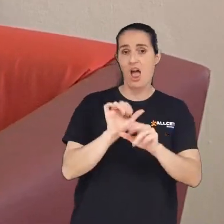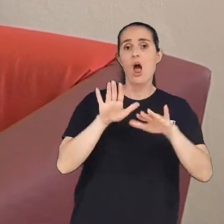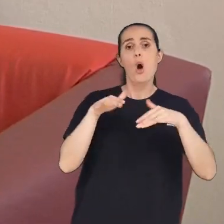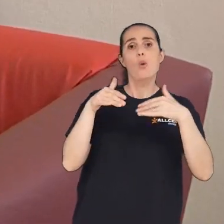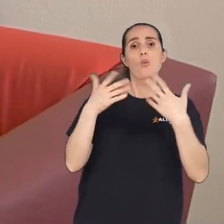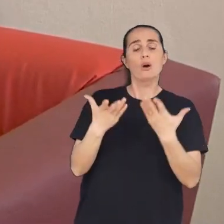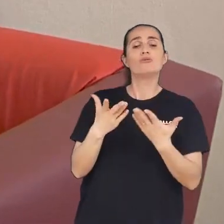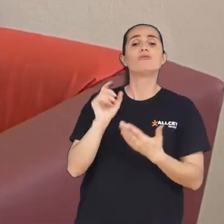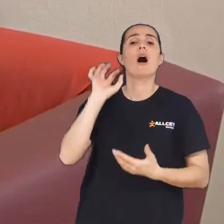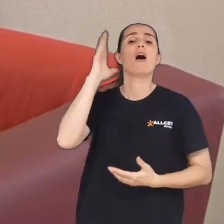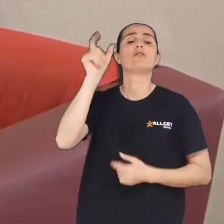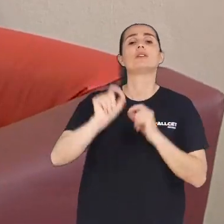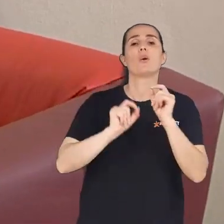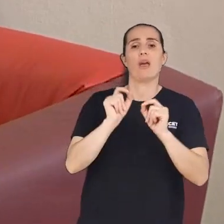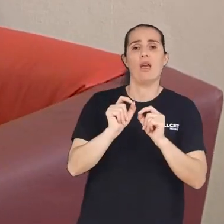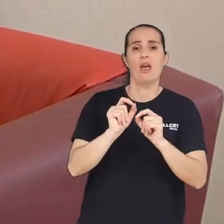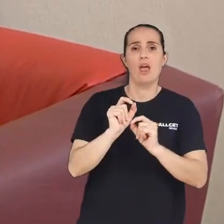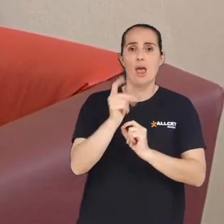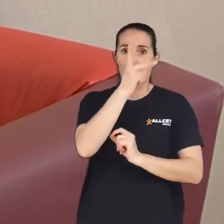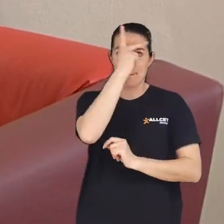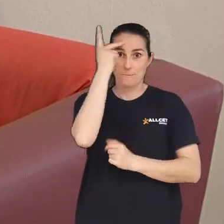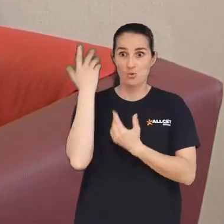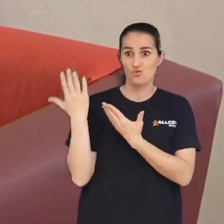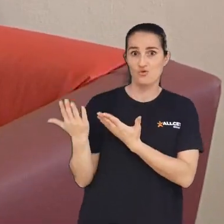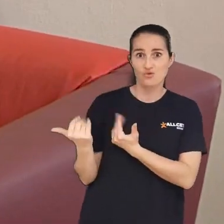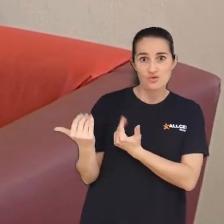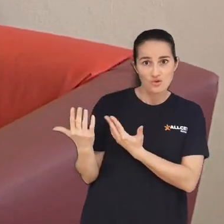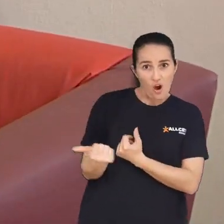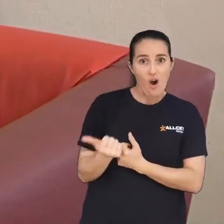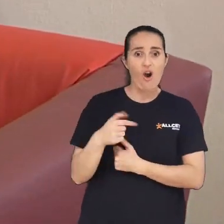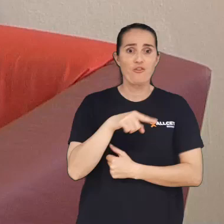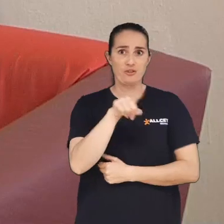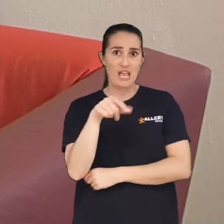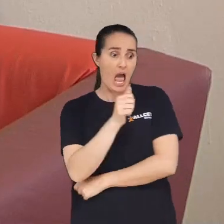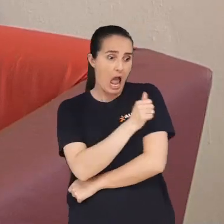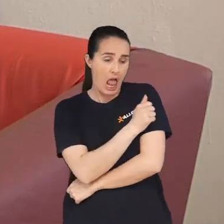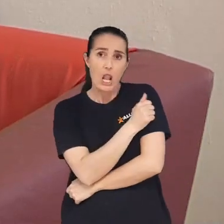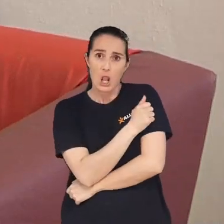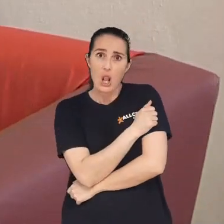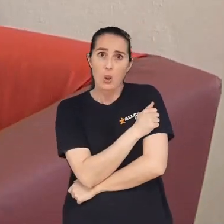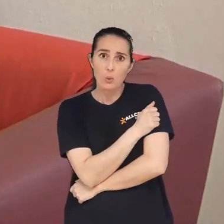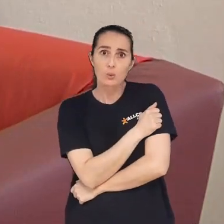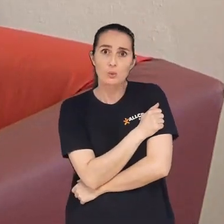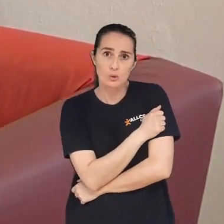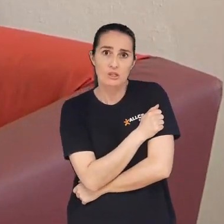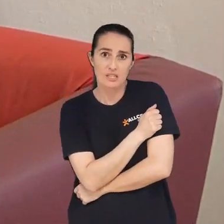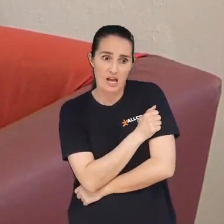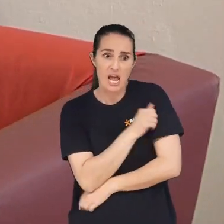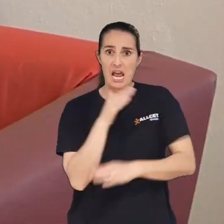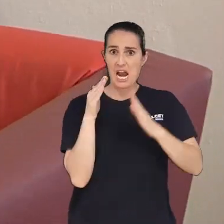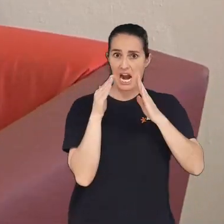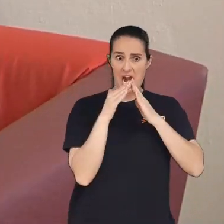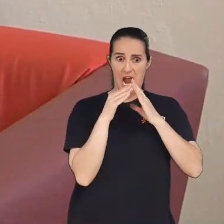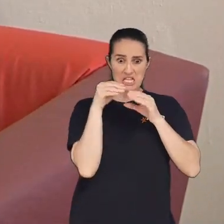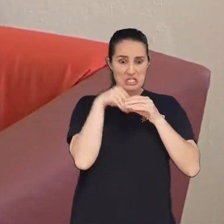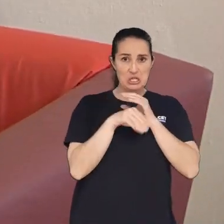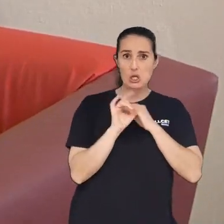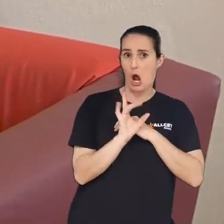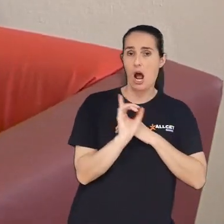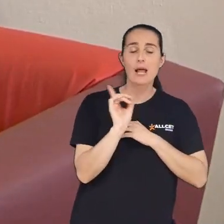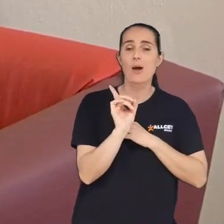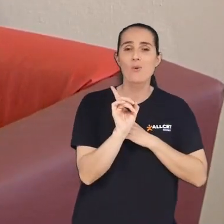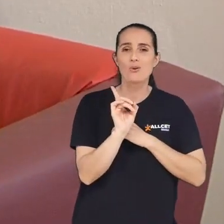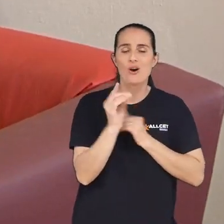mudar quando acontecer isso. Quando tiver adolescentes, alunos que resolvam sair de casa